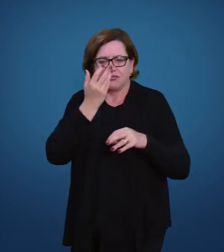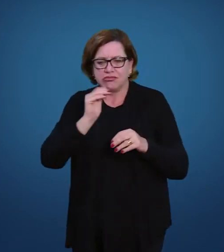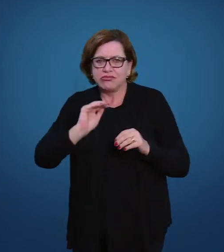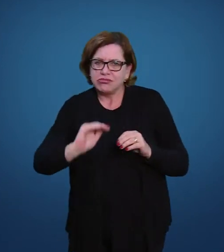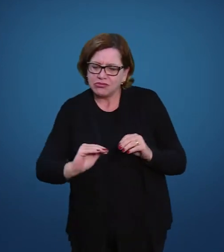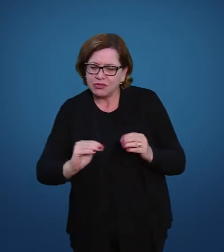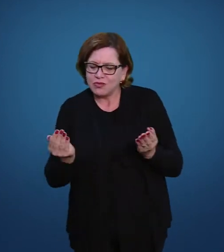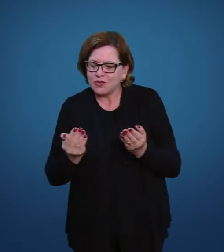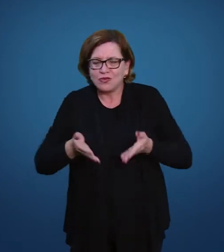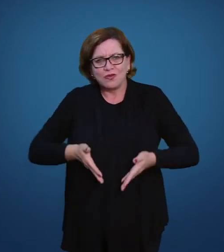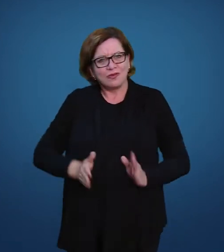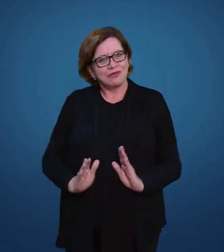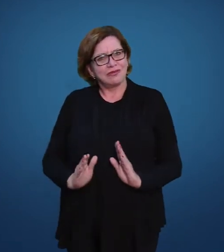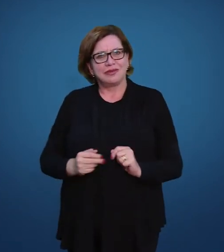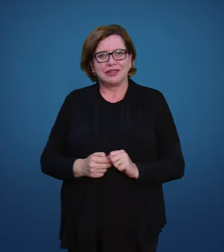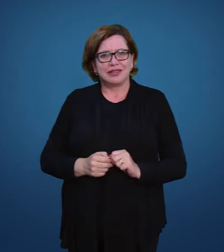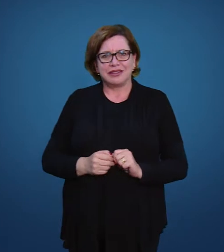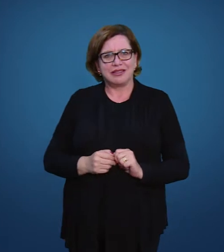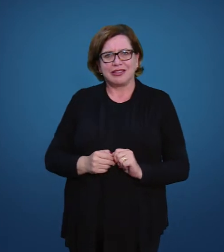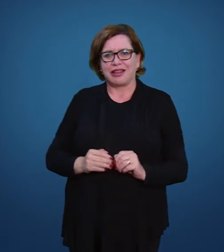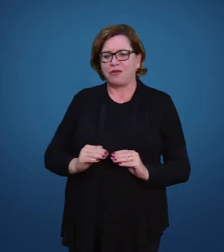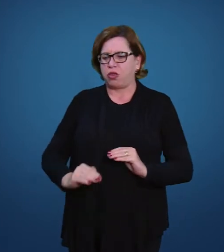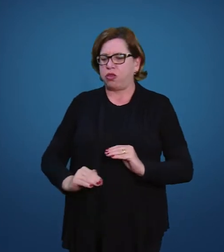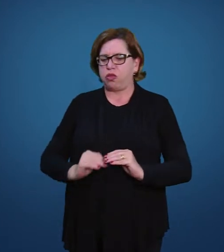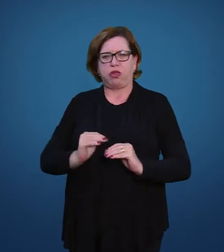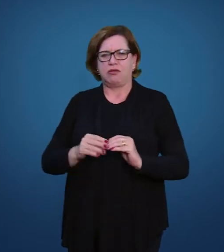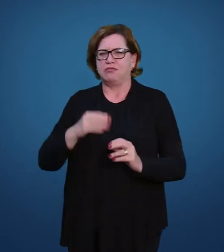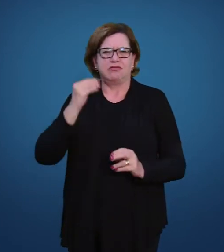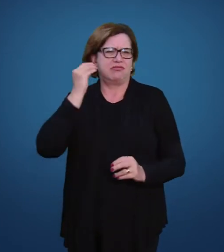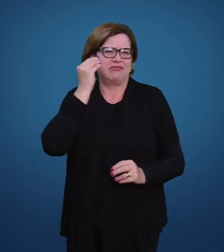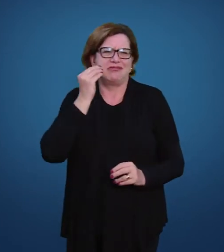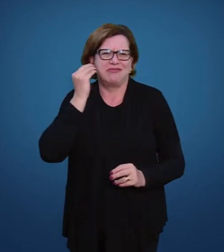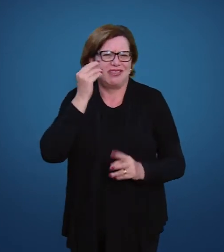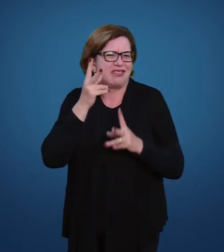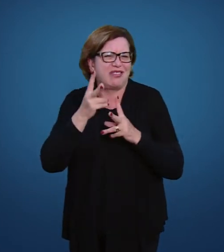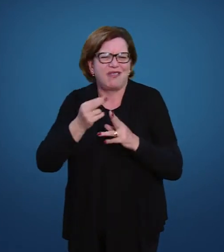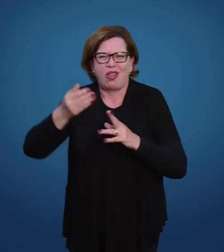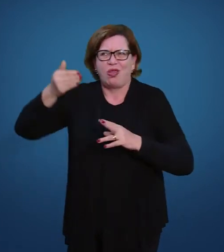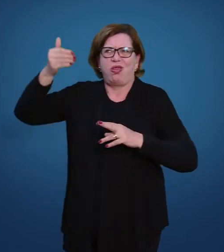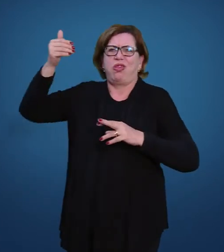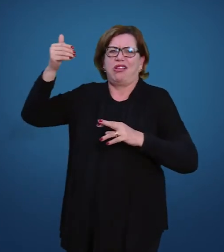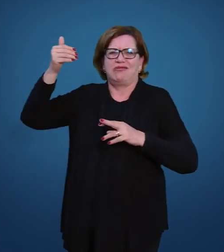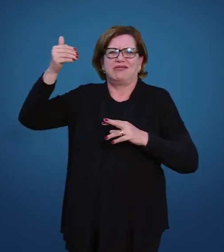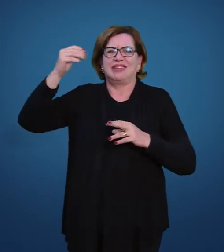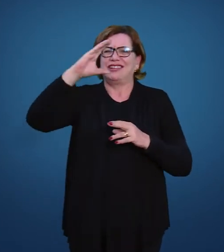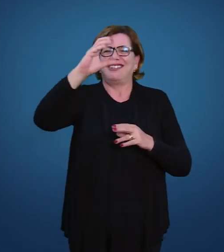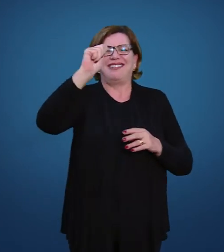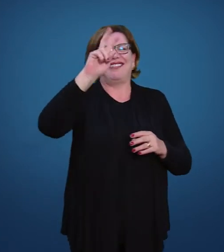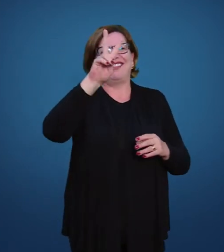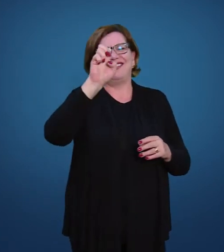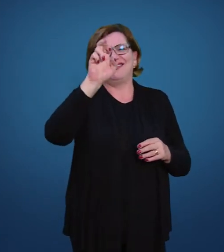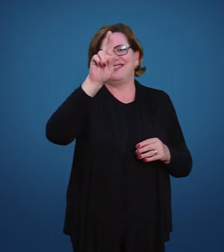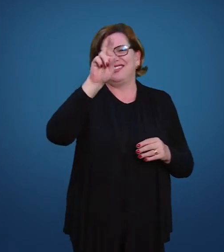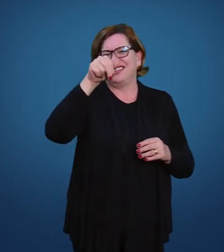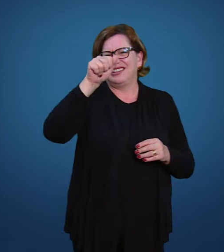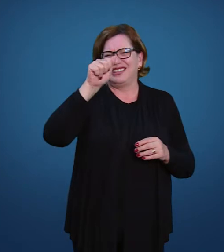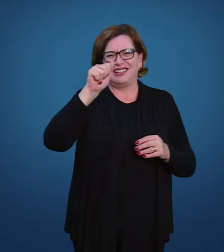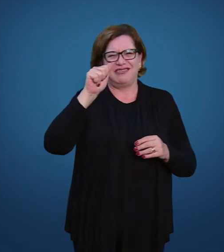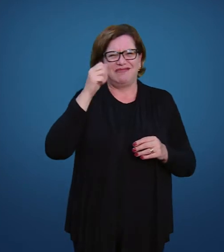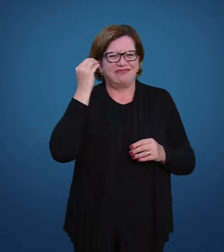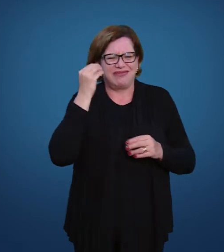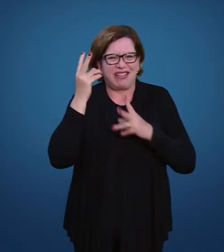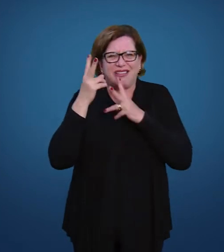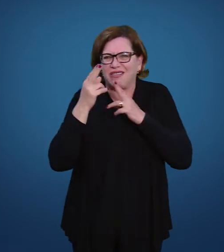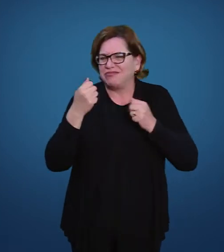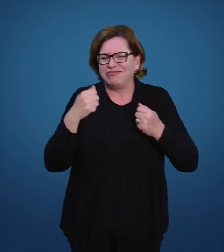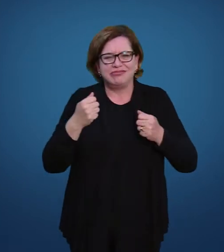nascida hoje, ela não vai ter que passar pela experiência do homem das cavernas, tudo de novo, né? Ela já